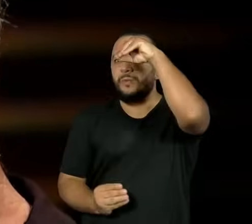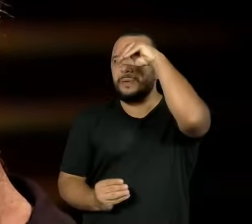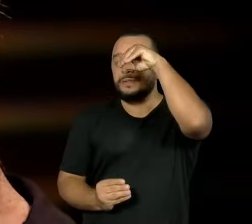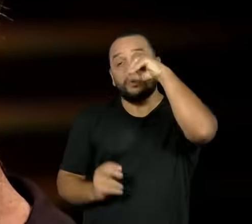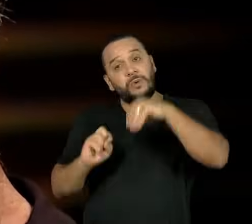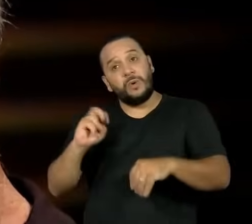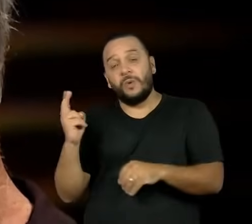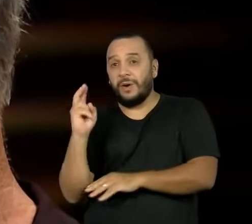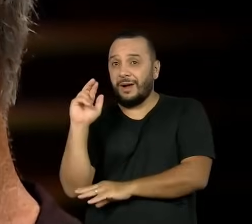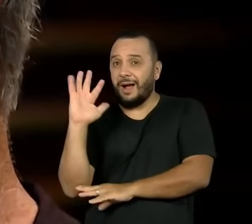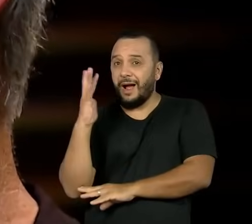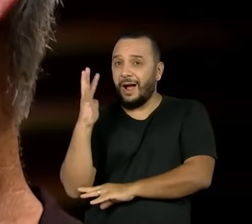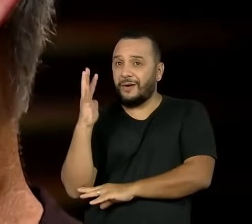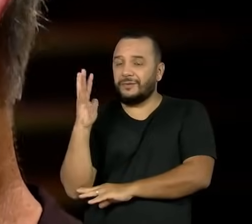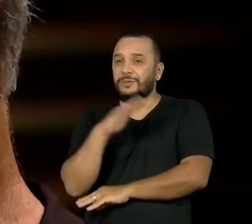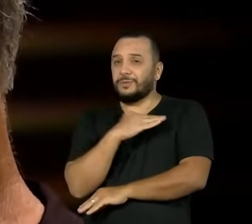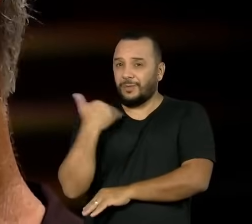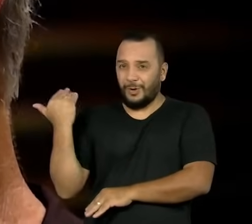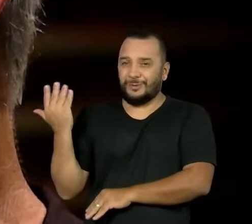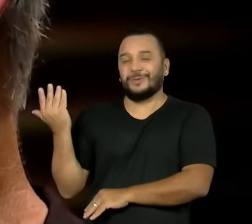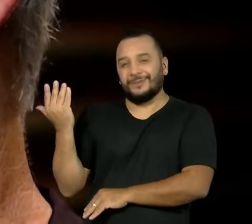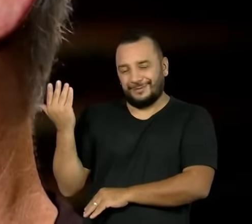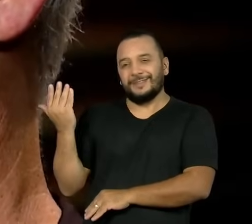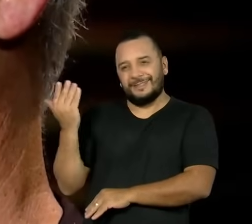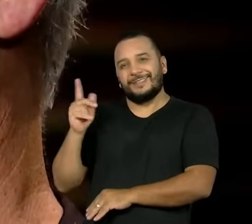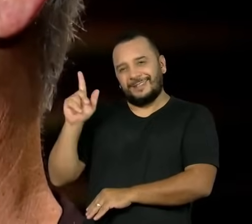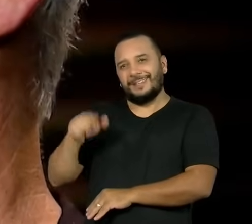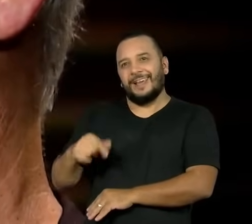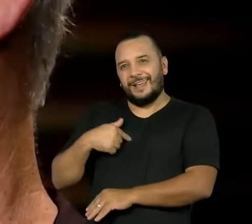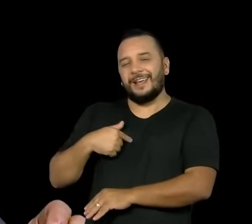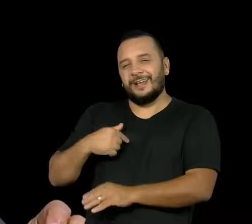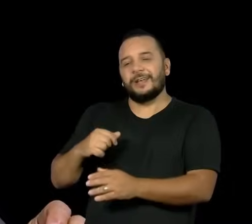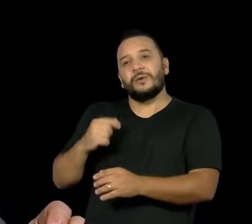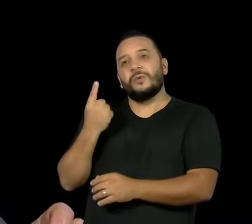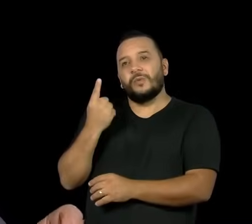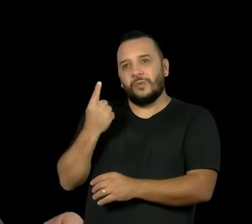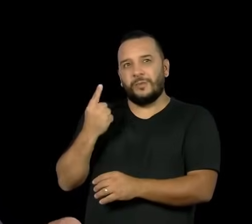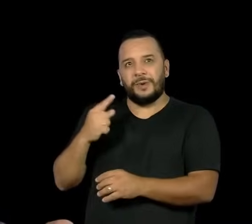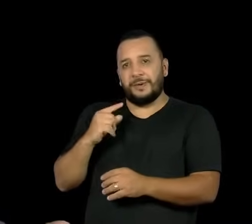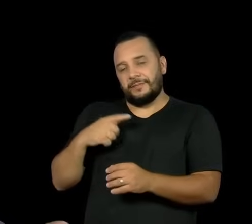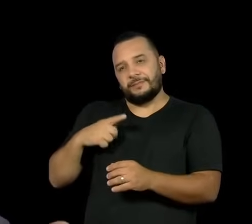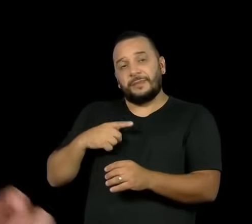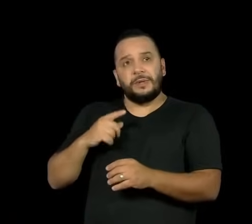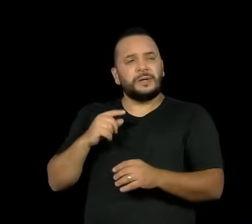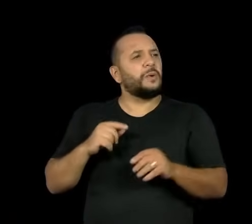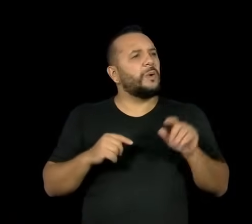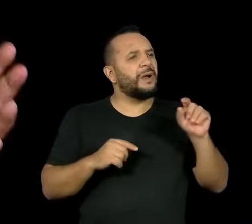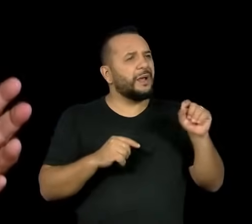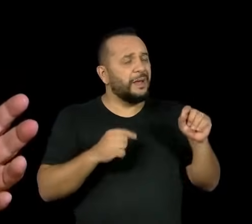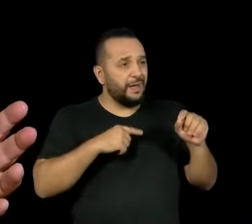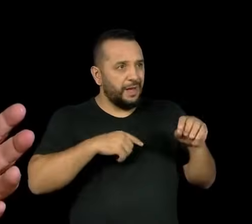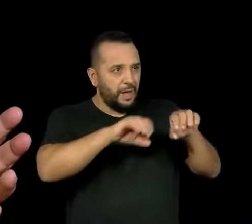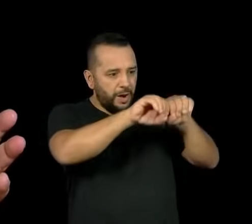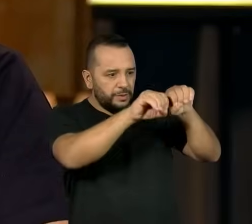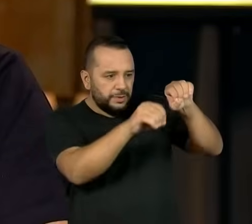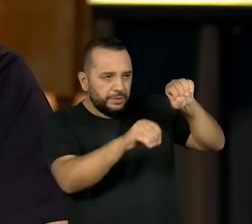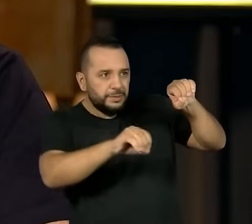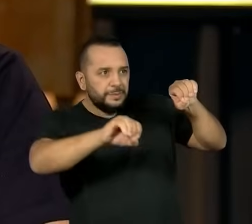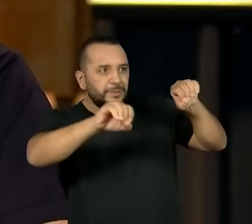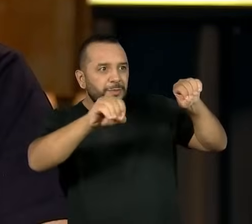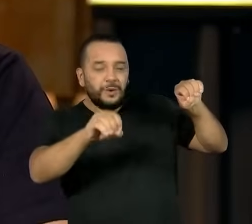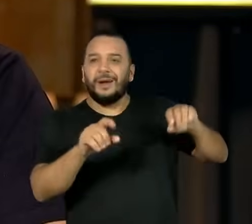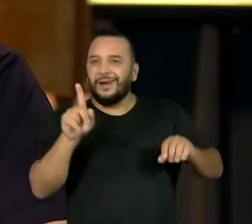das plantas que você utiliza para produzir a ayahuasca, que é um cipó. O cipó. É a planta dos mortos. Videira,